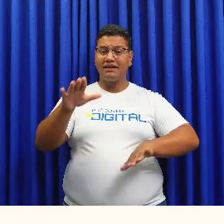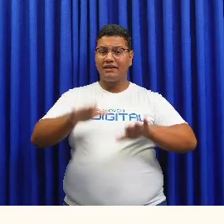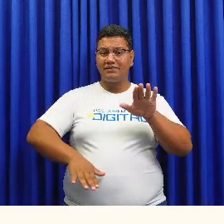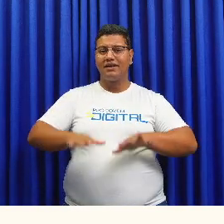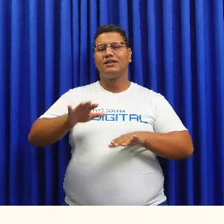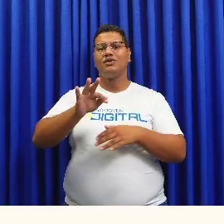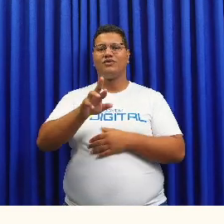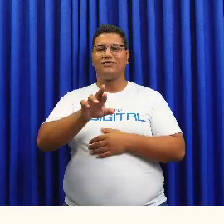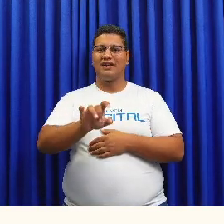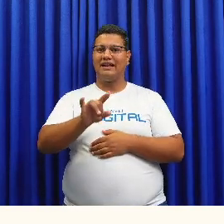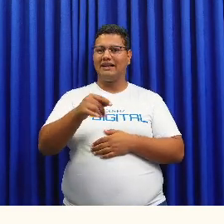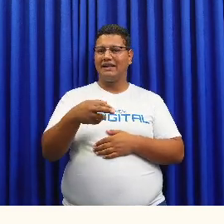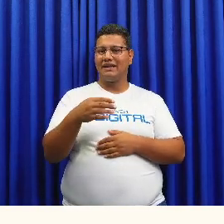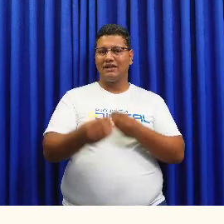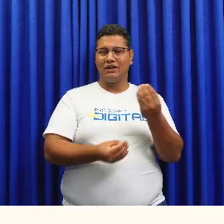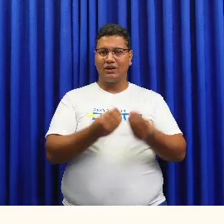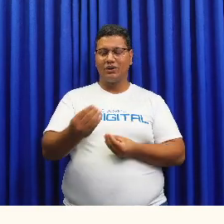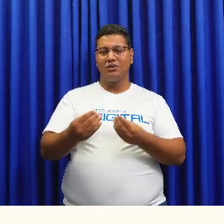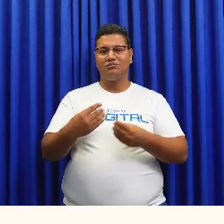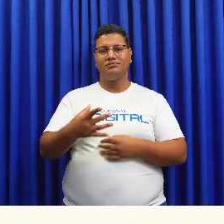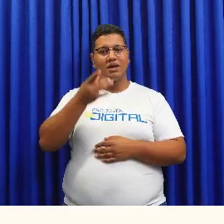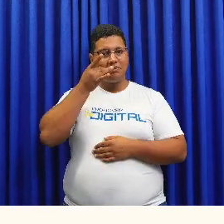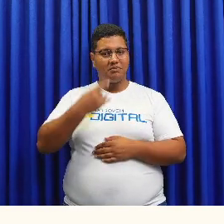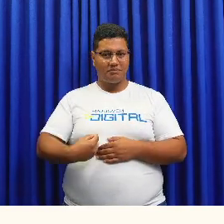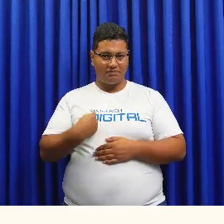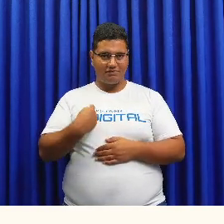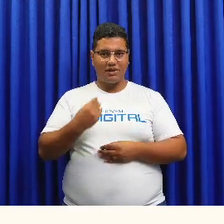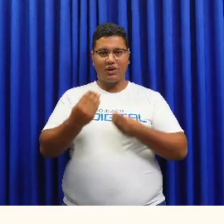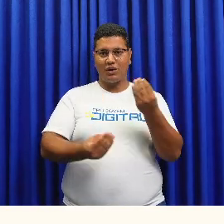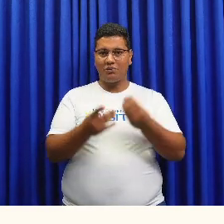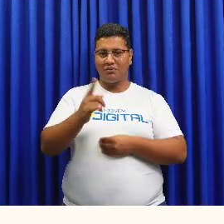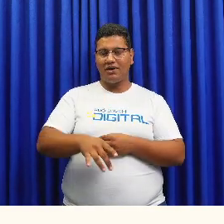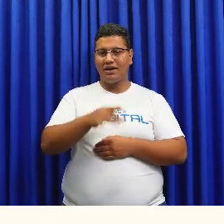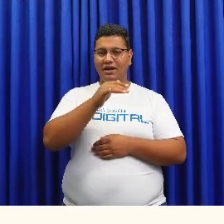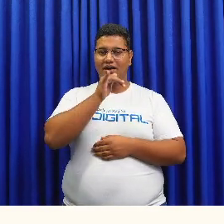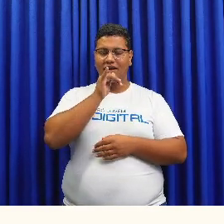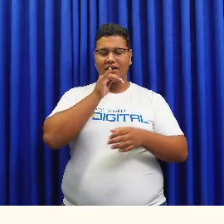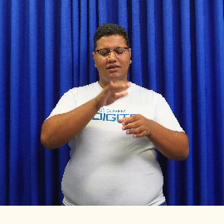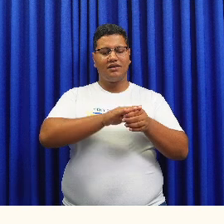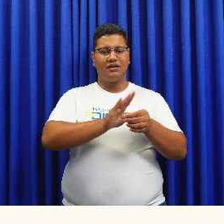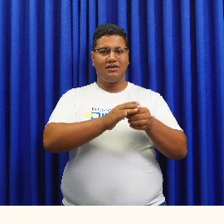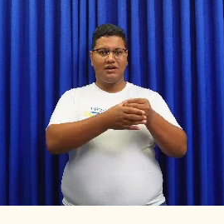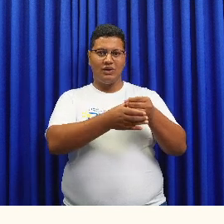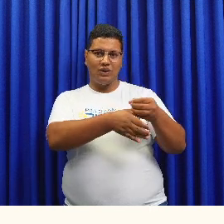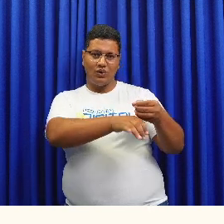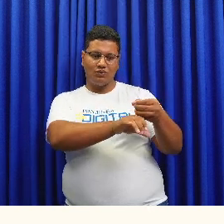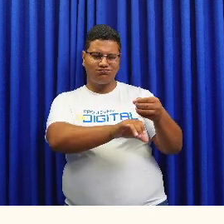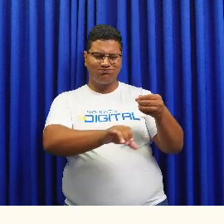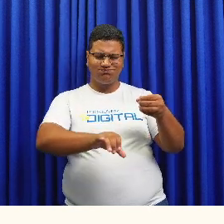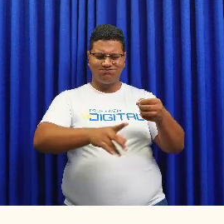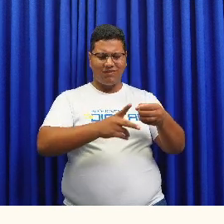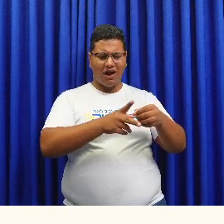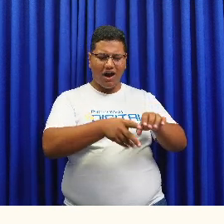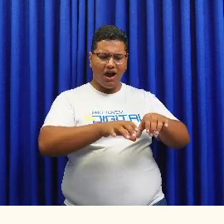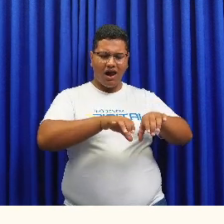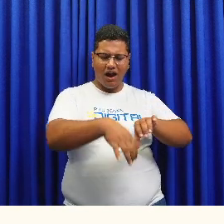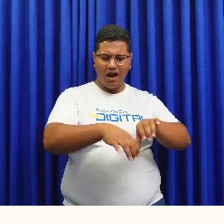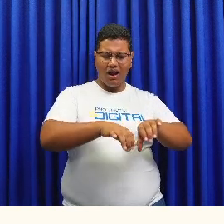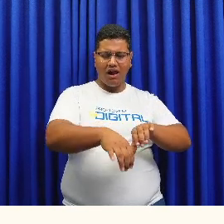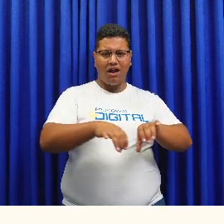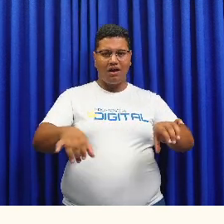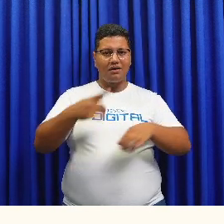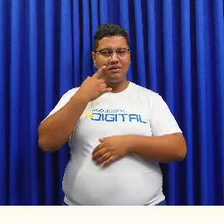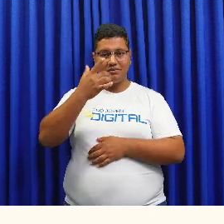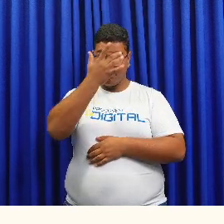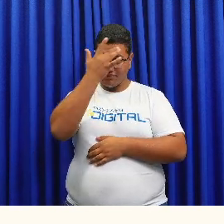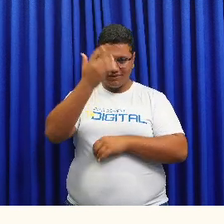vezes trabalha no meio físico, beleza? Então ele é às vezes o encanador, né, como esse exemplo que está aí na sua TV, na sua